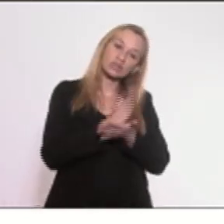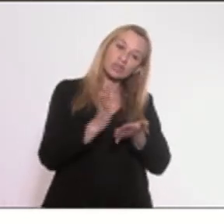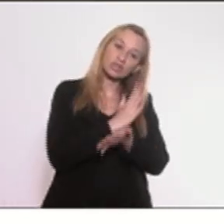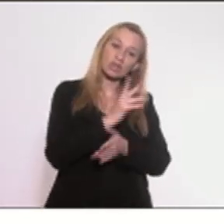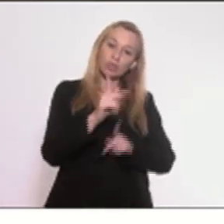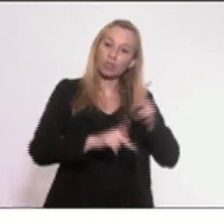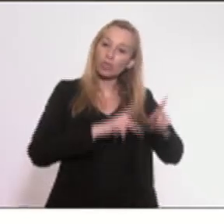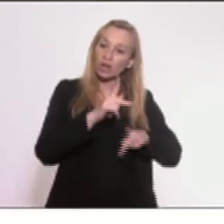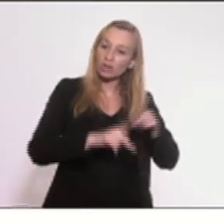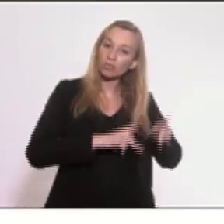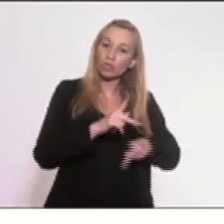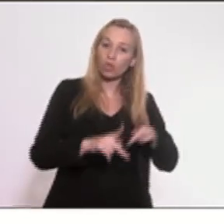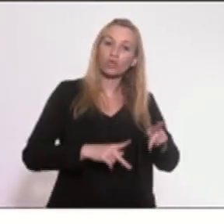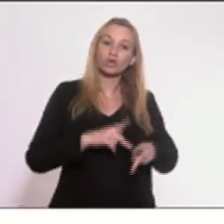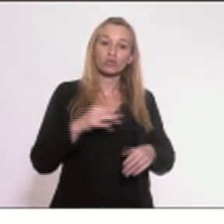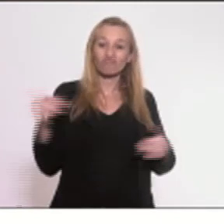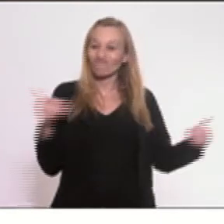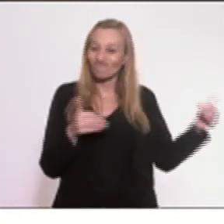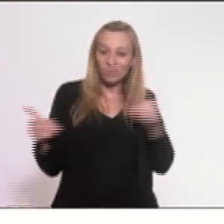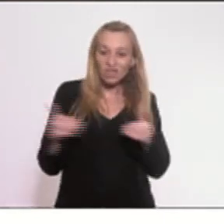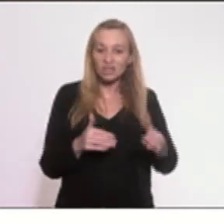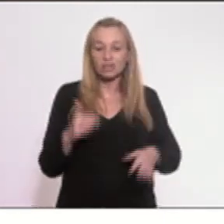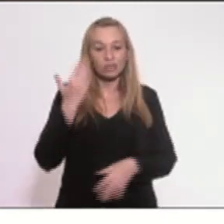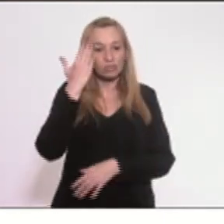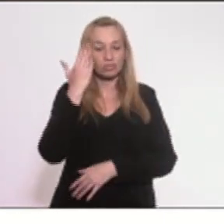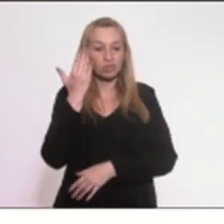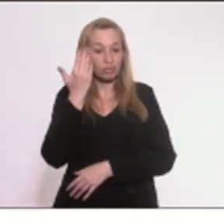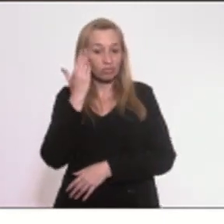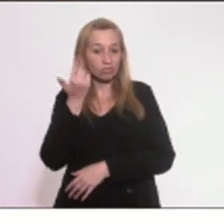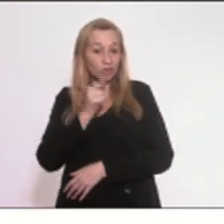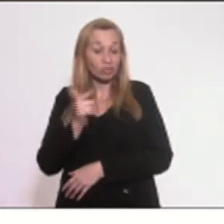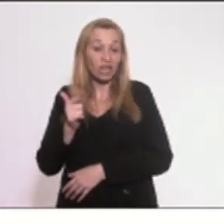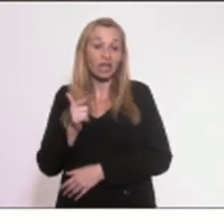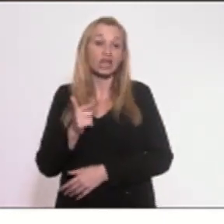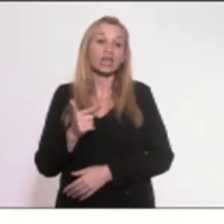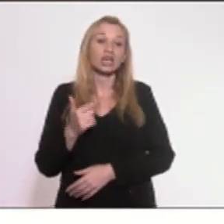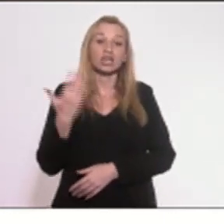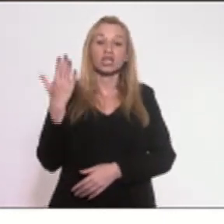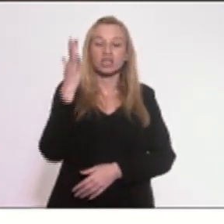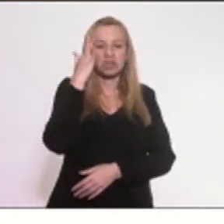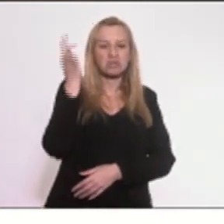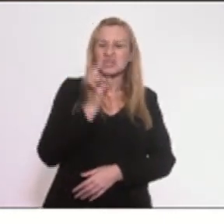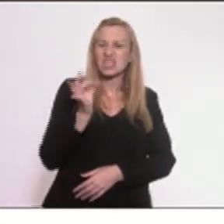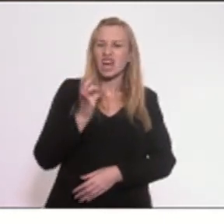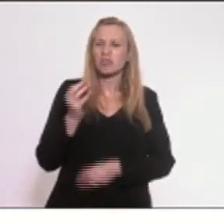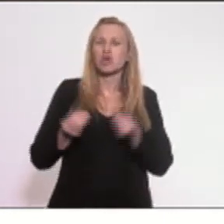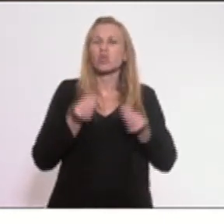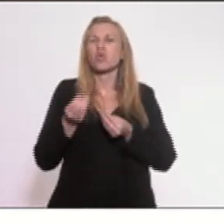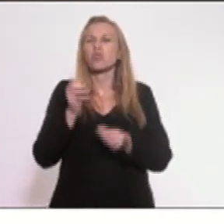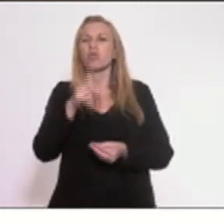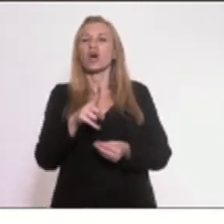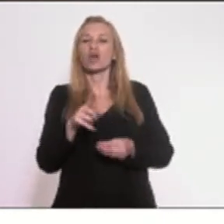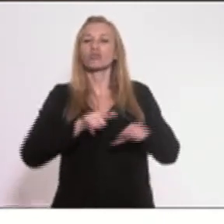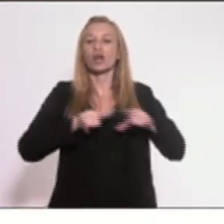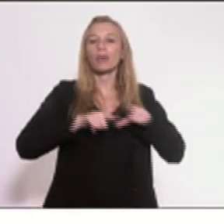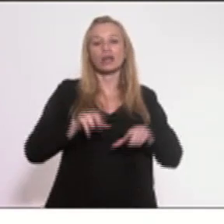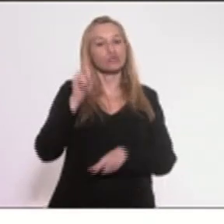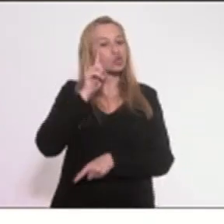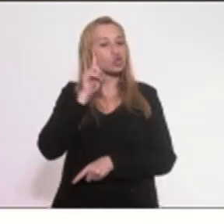tem acesso e não sabe a intensidade e os reflexos desse trabalho para o seu dia a